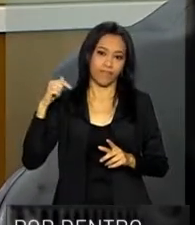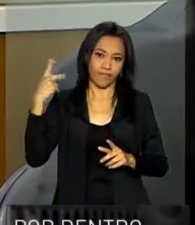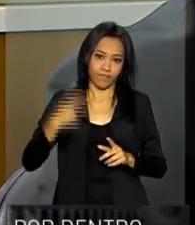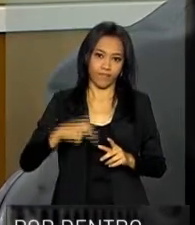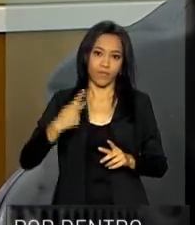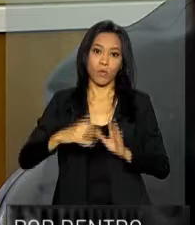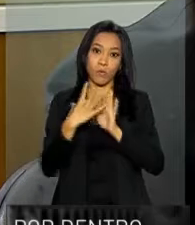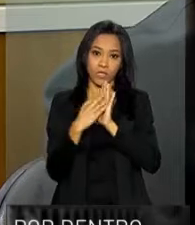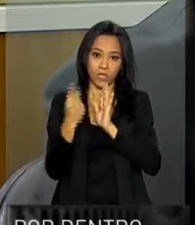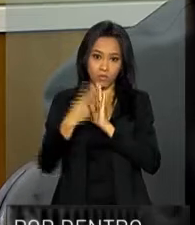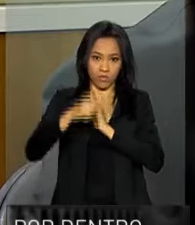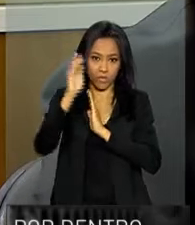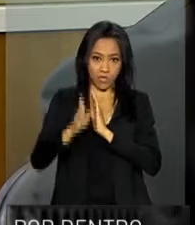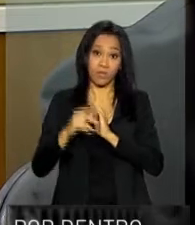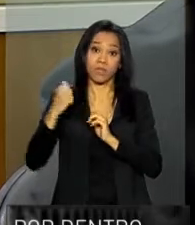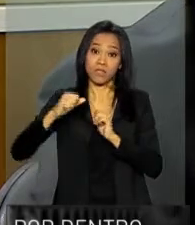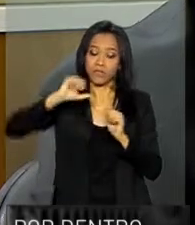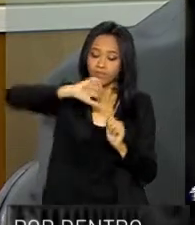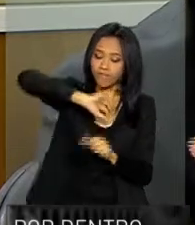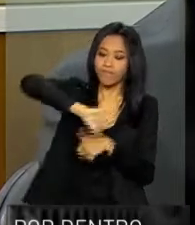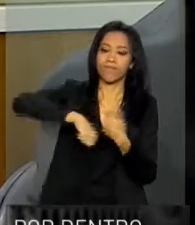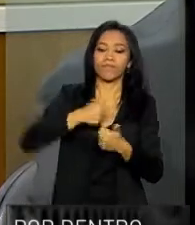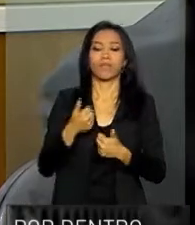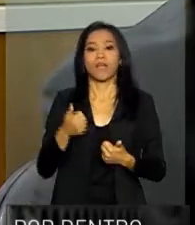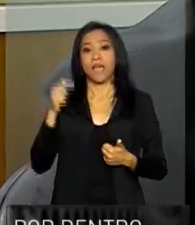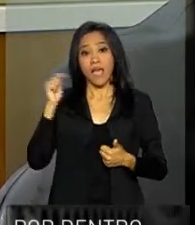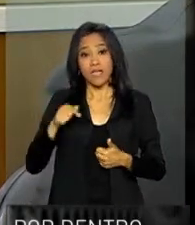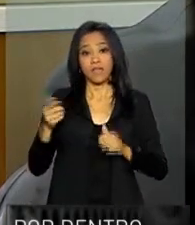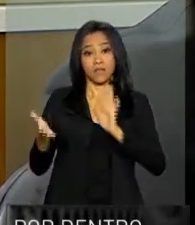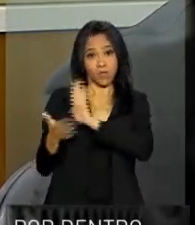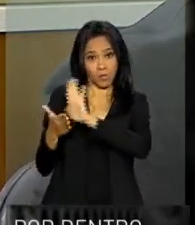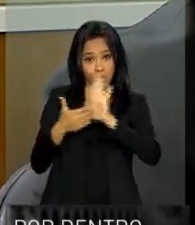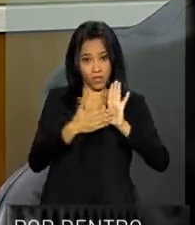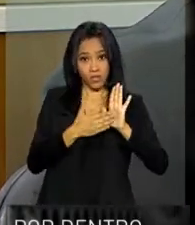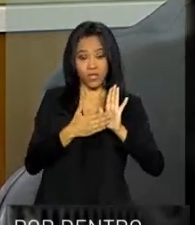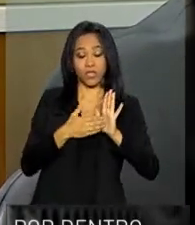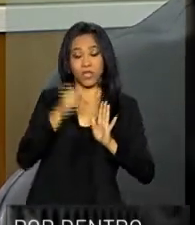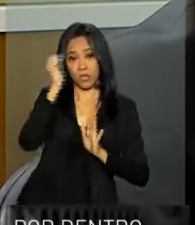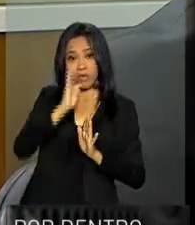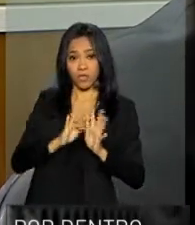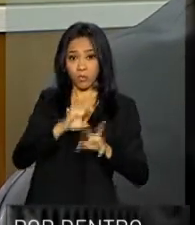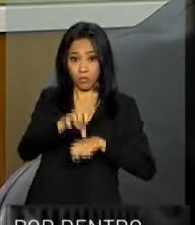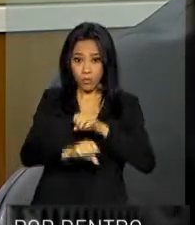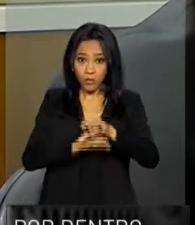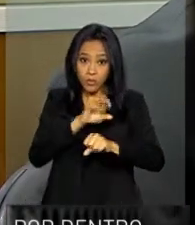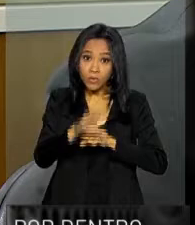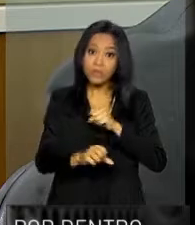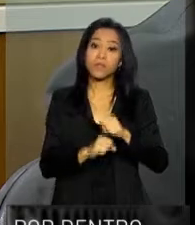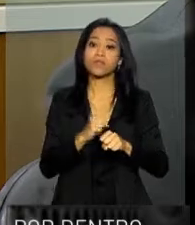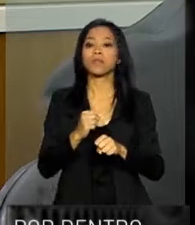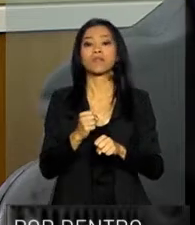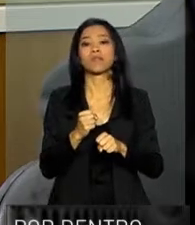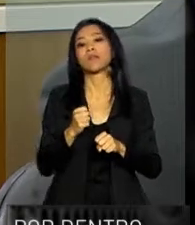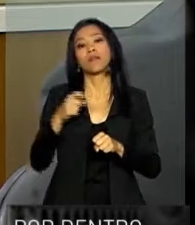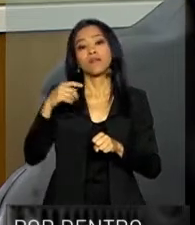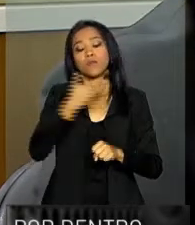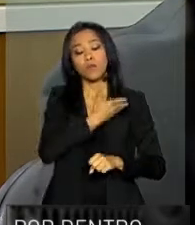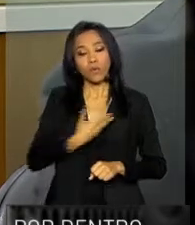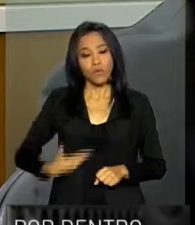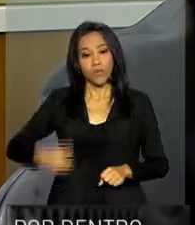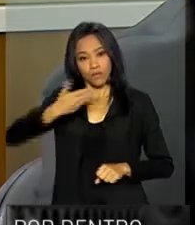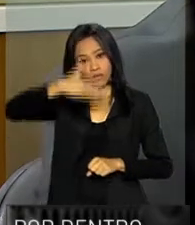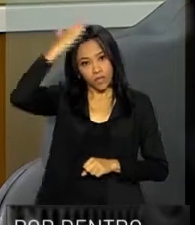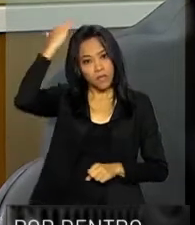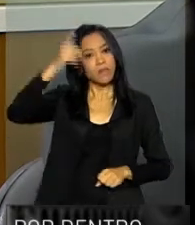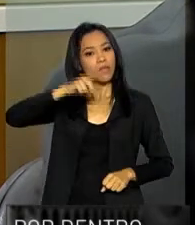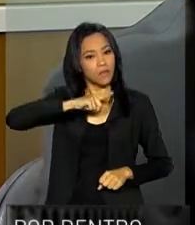agora não são uma invenção essas reformas que o brasil busca nesse nessa quadra do governo teme com muita coragem aquilo